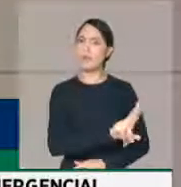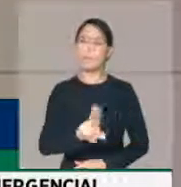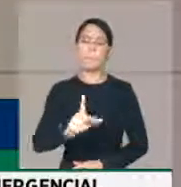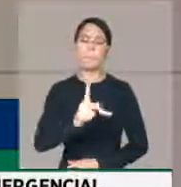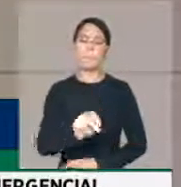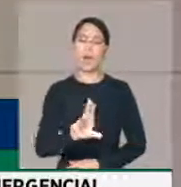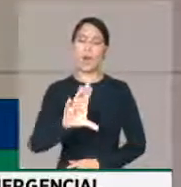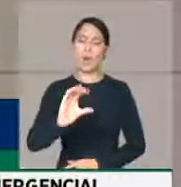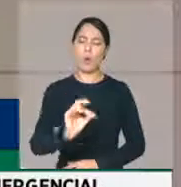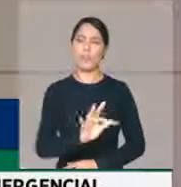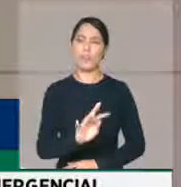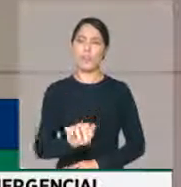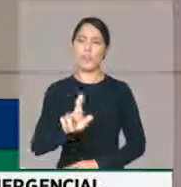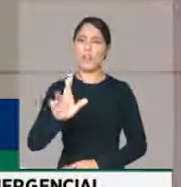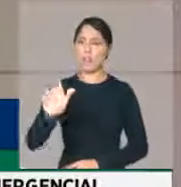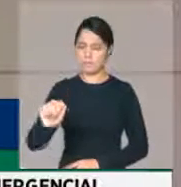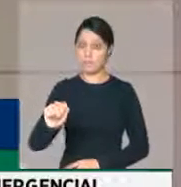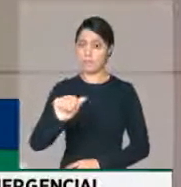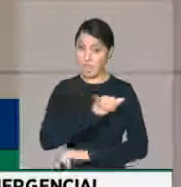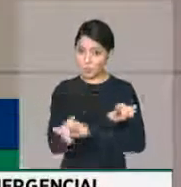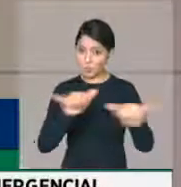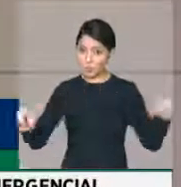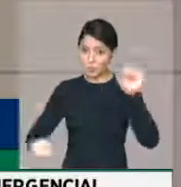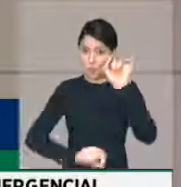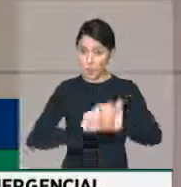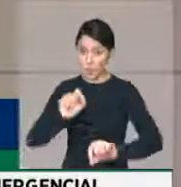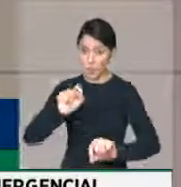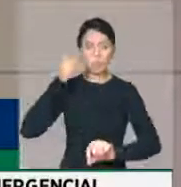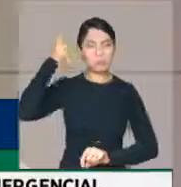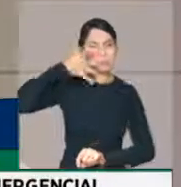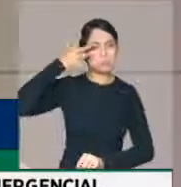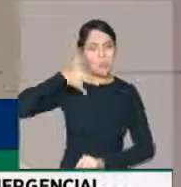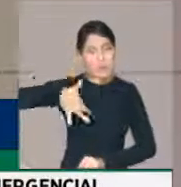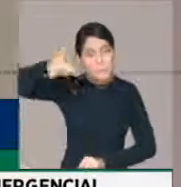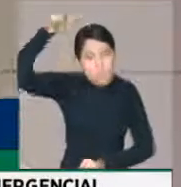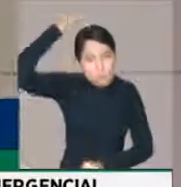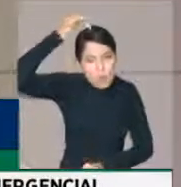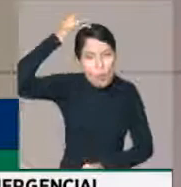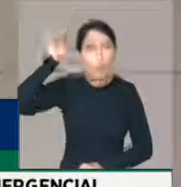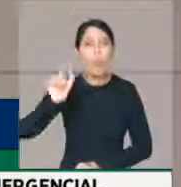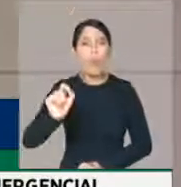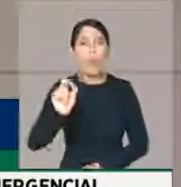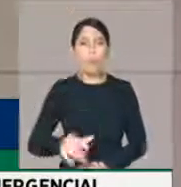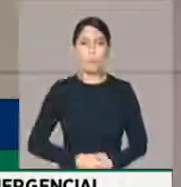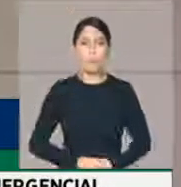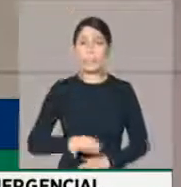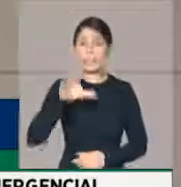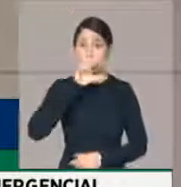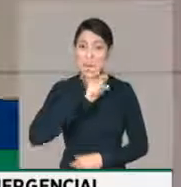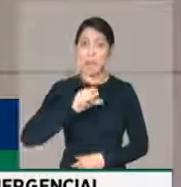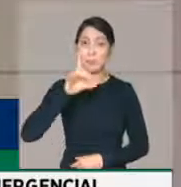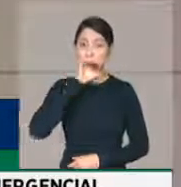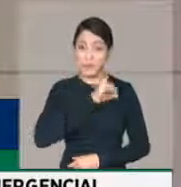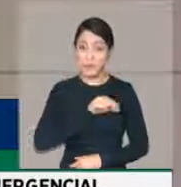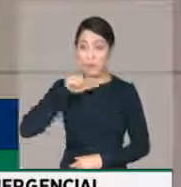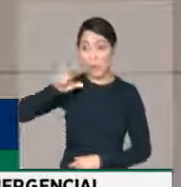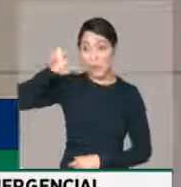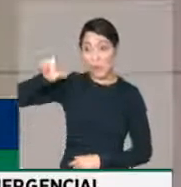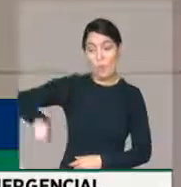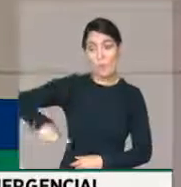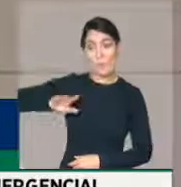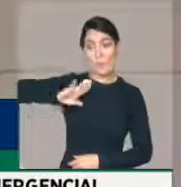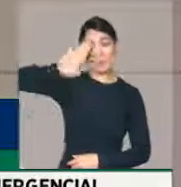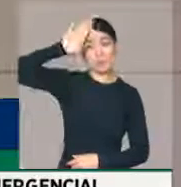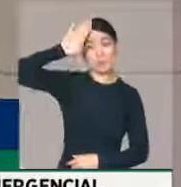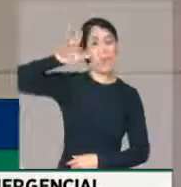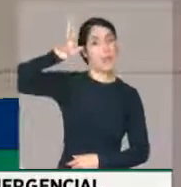bem do absurdo que foi a cena que vimos no fim de semana do presidente andando a cavalo como se